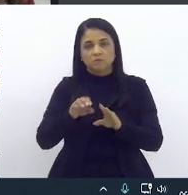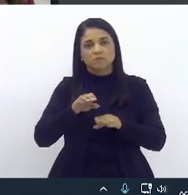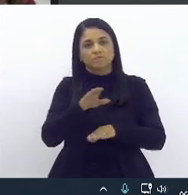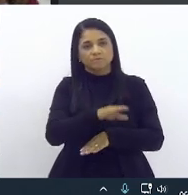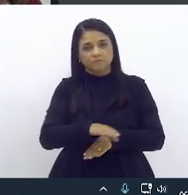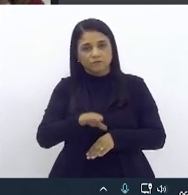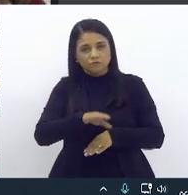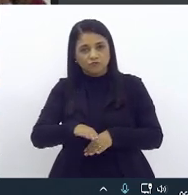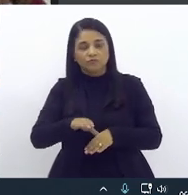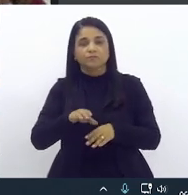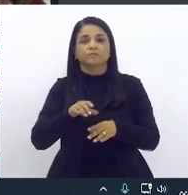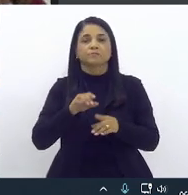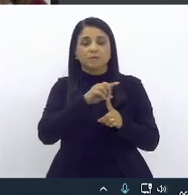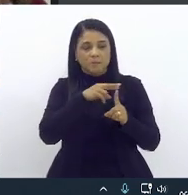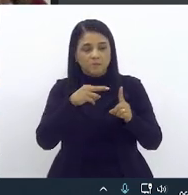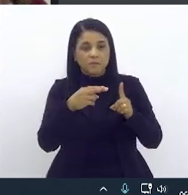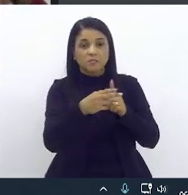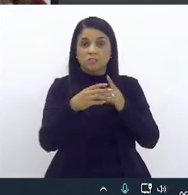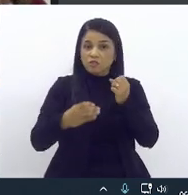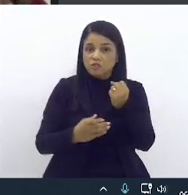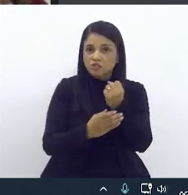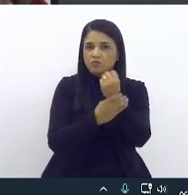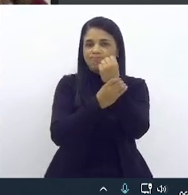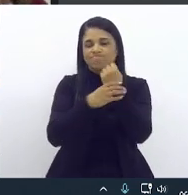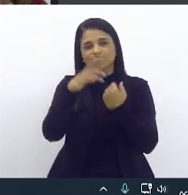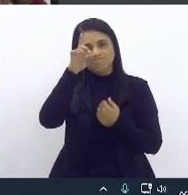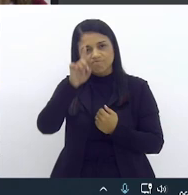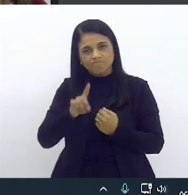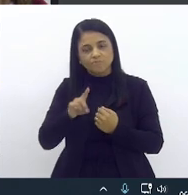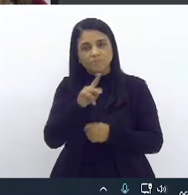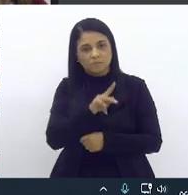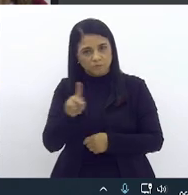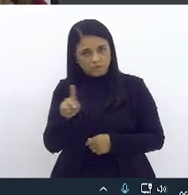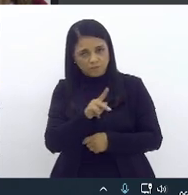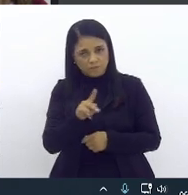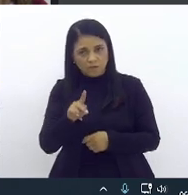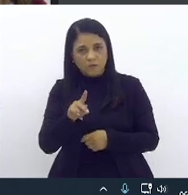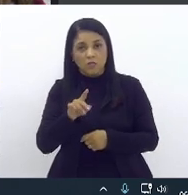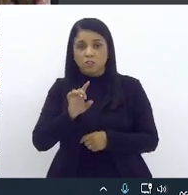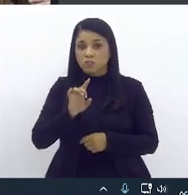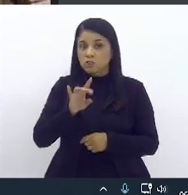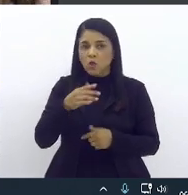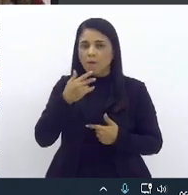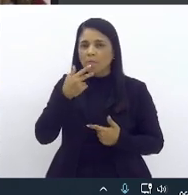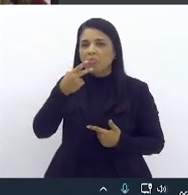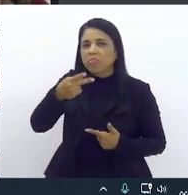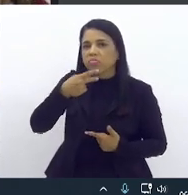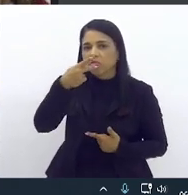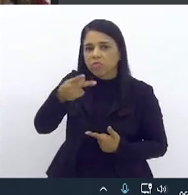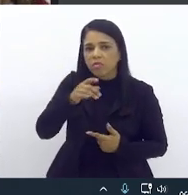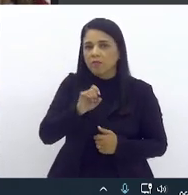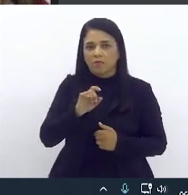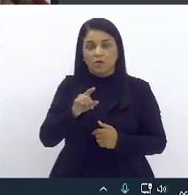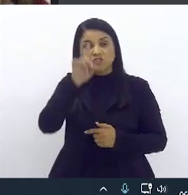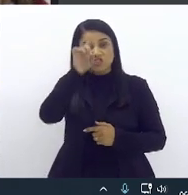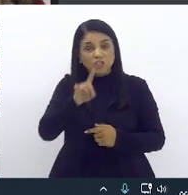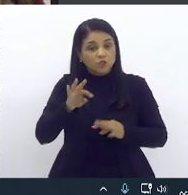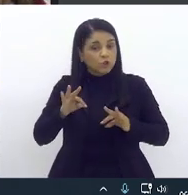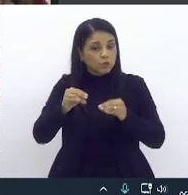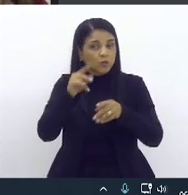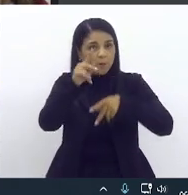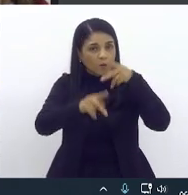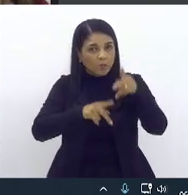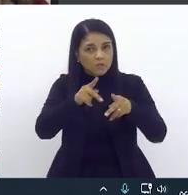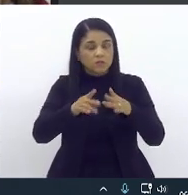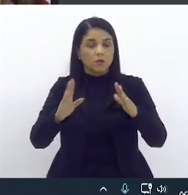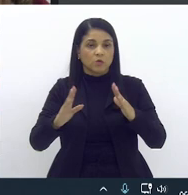por essa perspectiva de garantir o direito dessas docentes, mas é um direito, não é da boca para fora, que é um direito de toda a população, de toda a